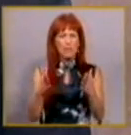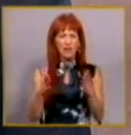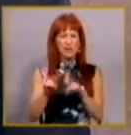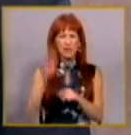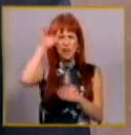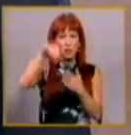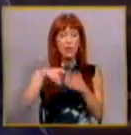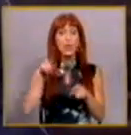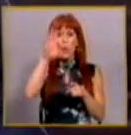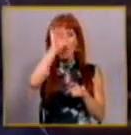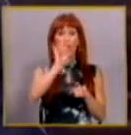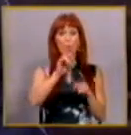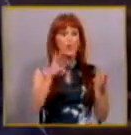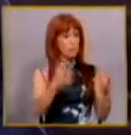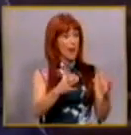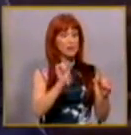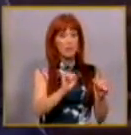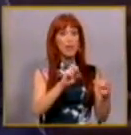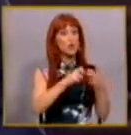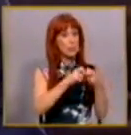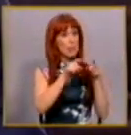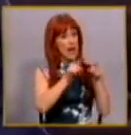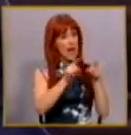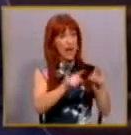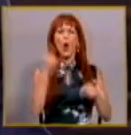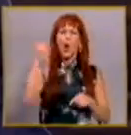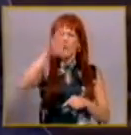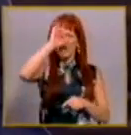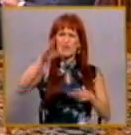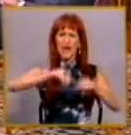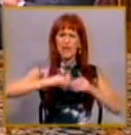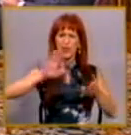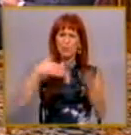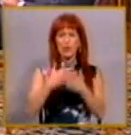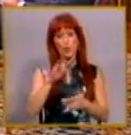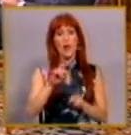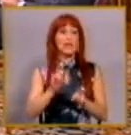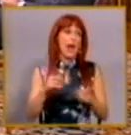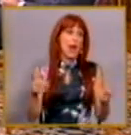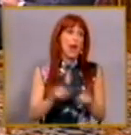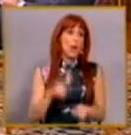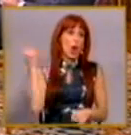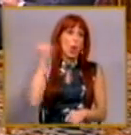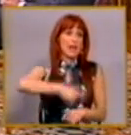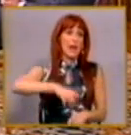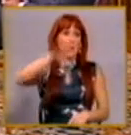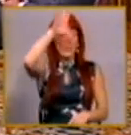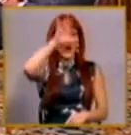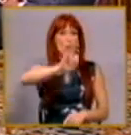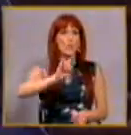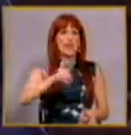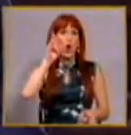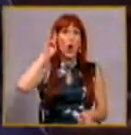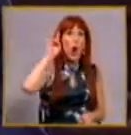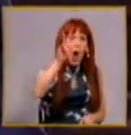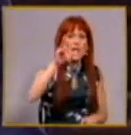para fazer cair o Governo, não apresentava uma moção de censura. Do problema. Portanto, é para obrigar o Governo a aceitar as propostas do PS. É para obrigar o Governo a